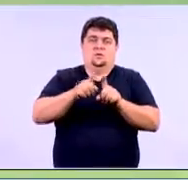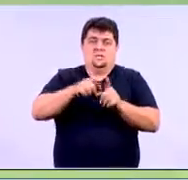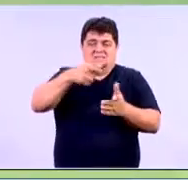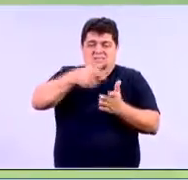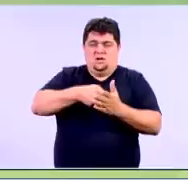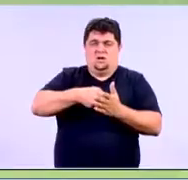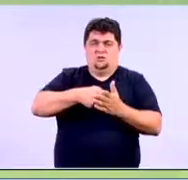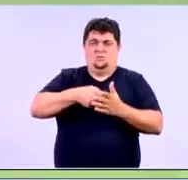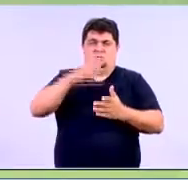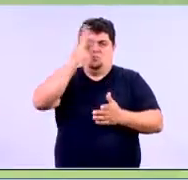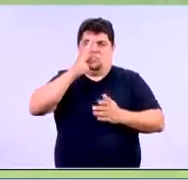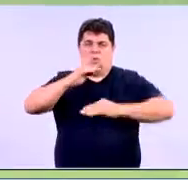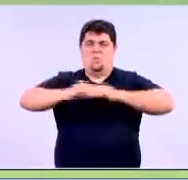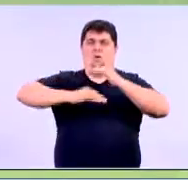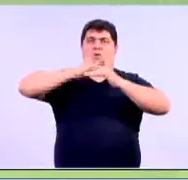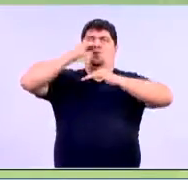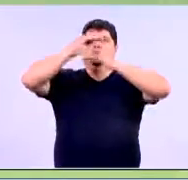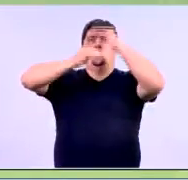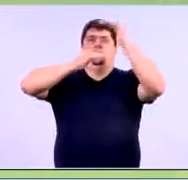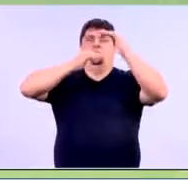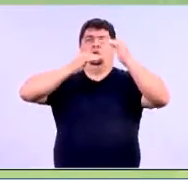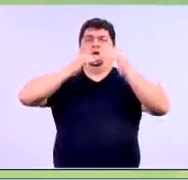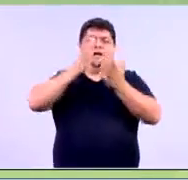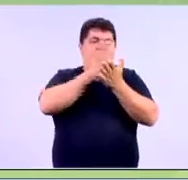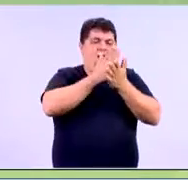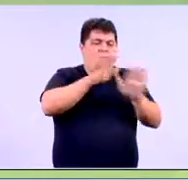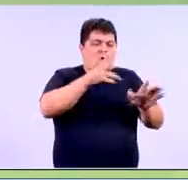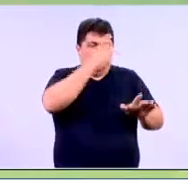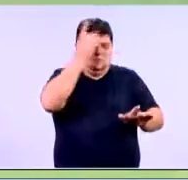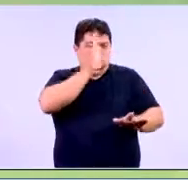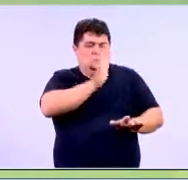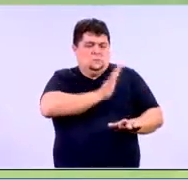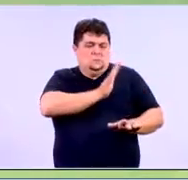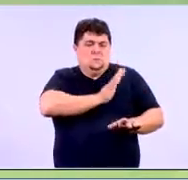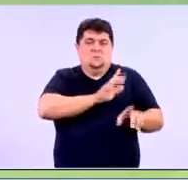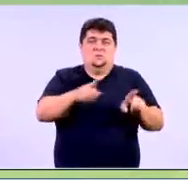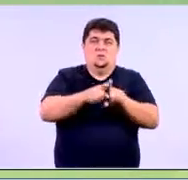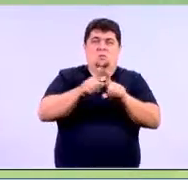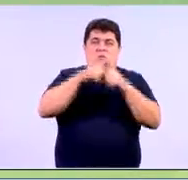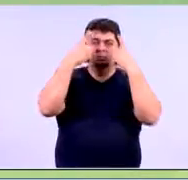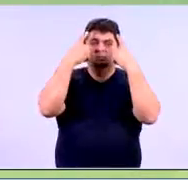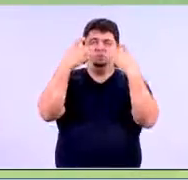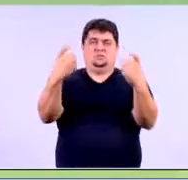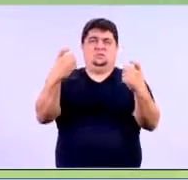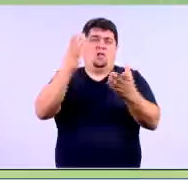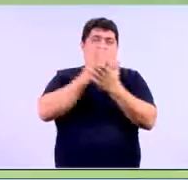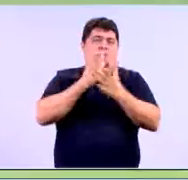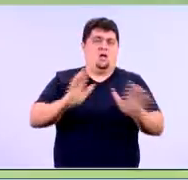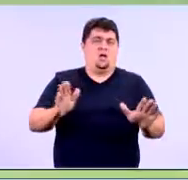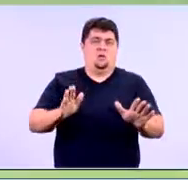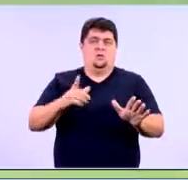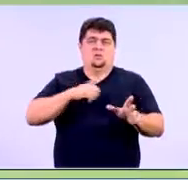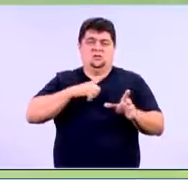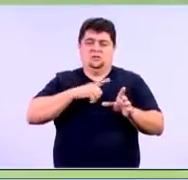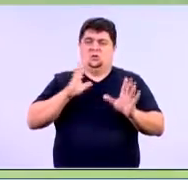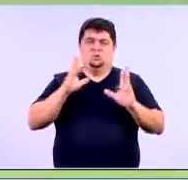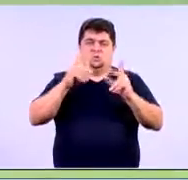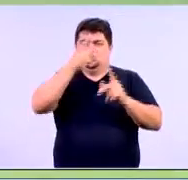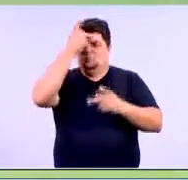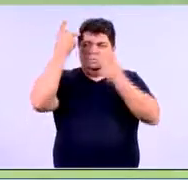nacional, erradicar a pobreza e a marginalização e reduzir as desigualdades